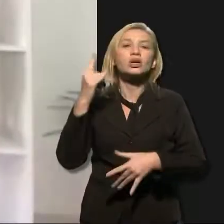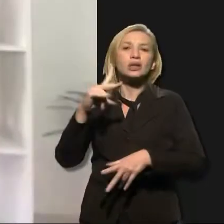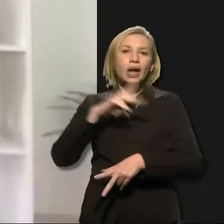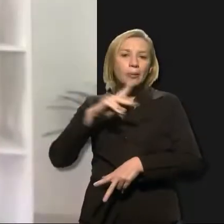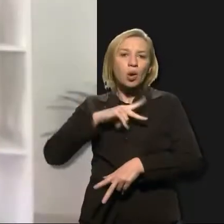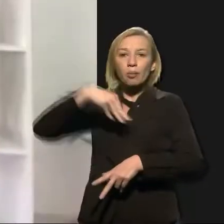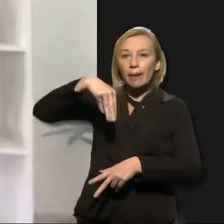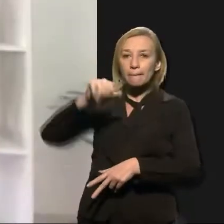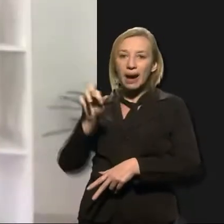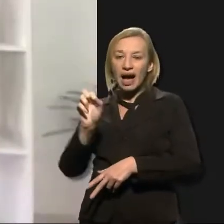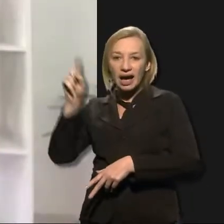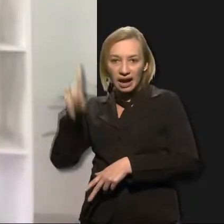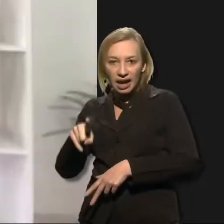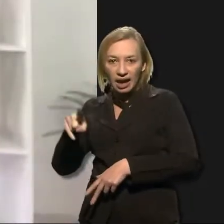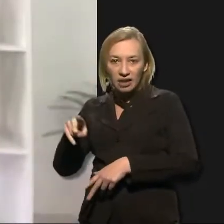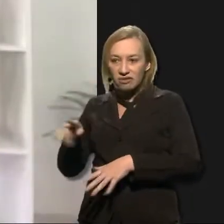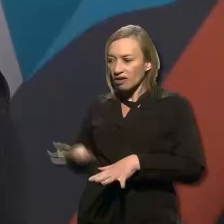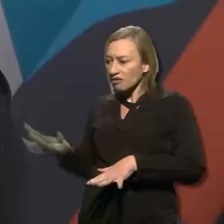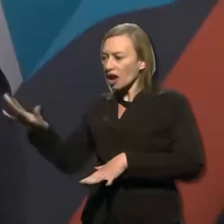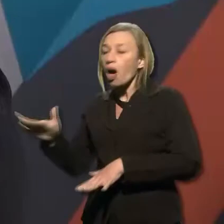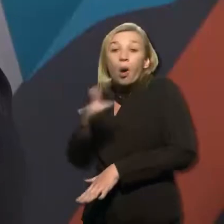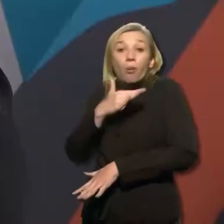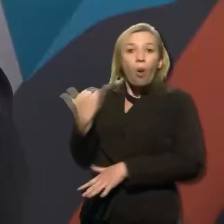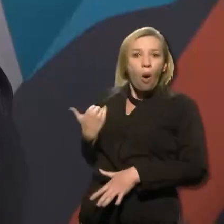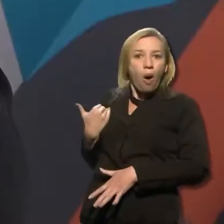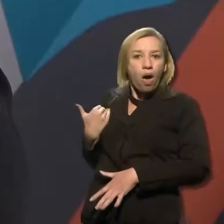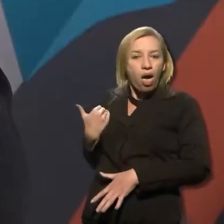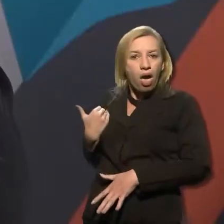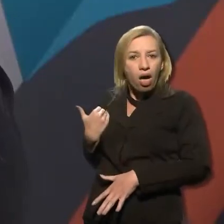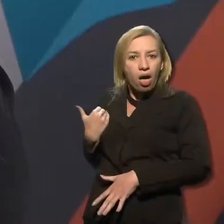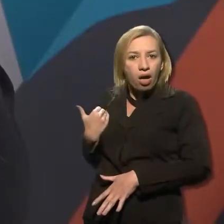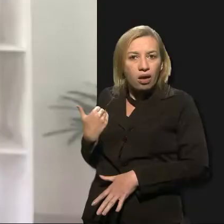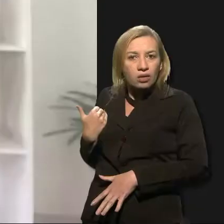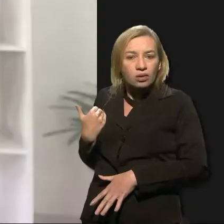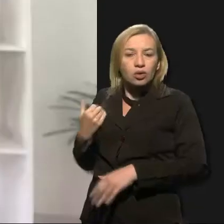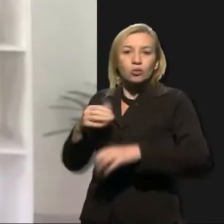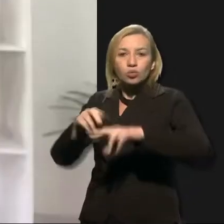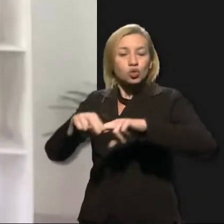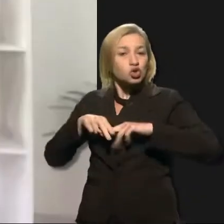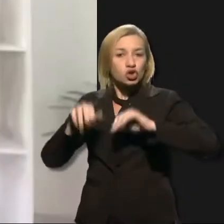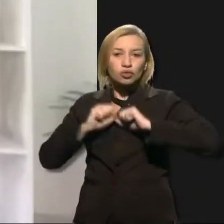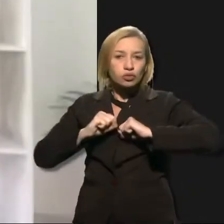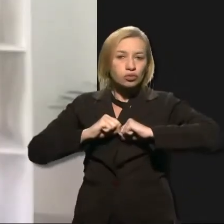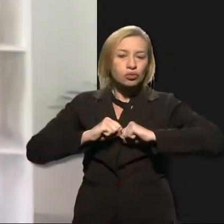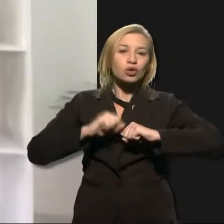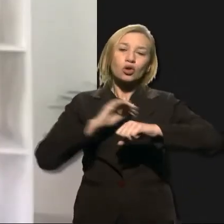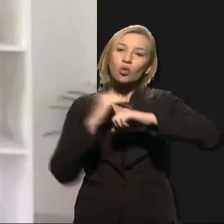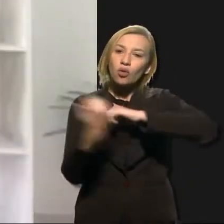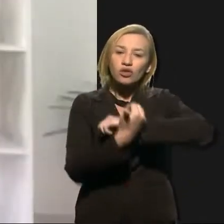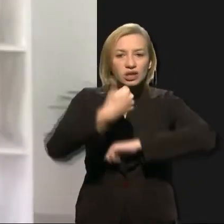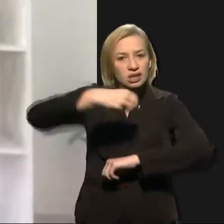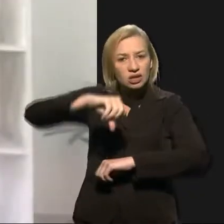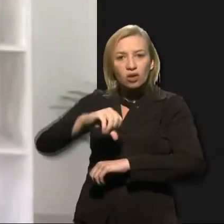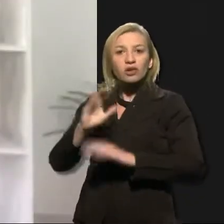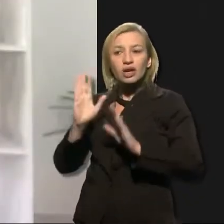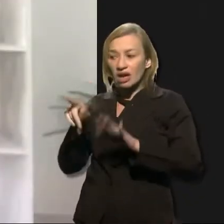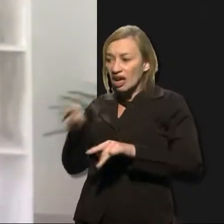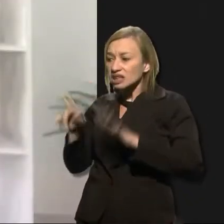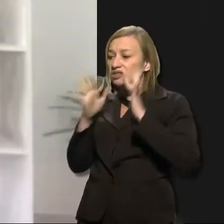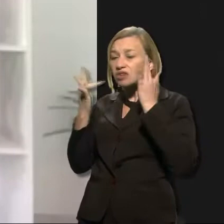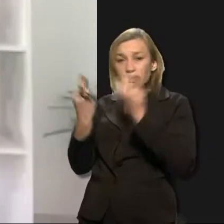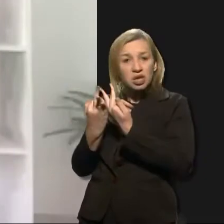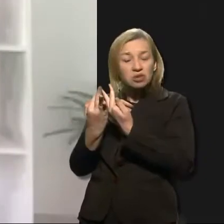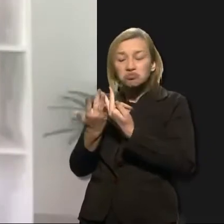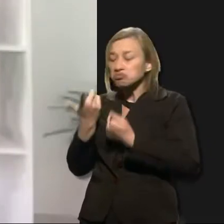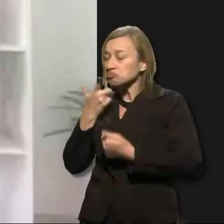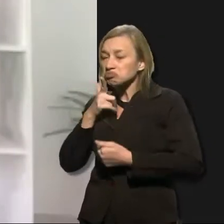várias pessoas na própria Maré que vieram a morrer em decorrência do Covid-19. E essas